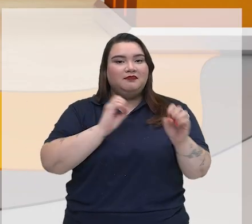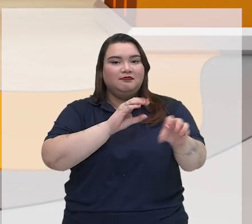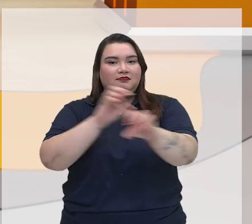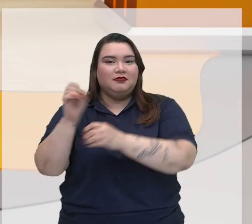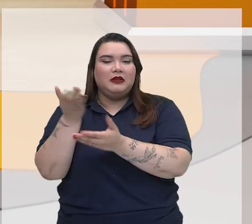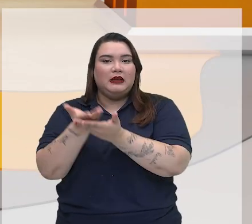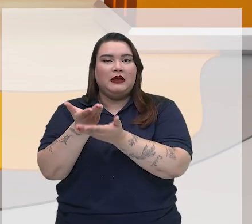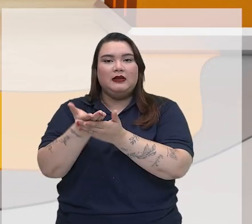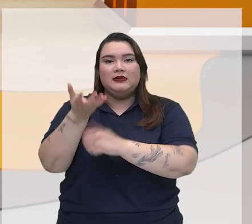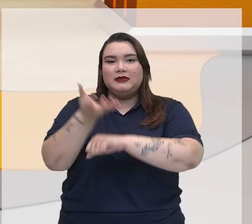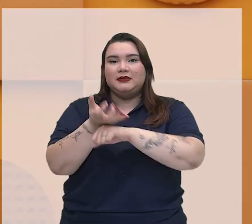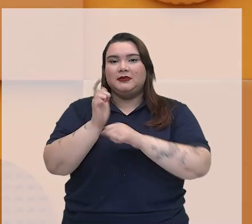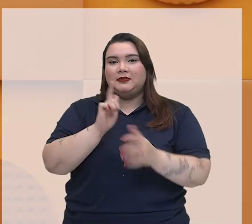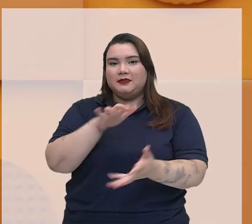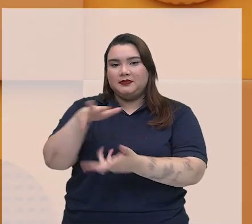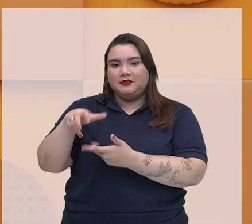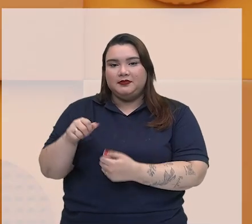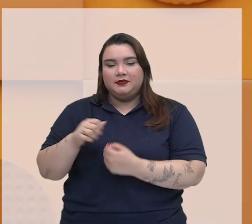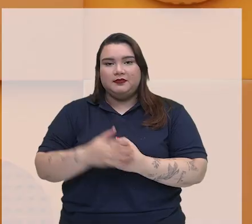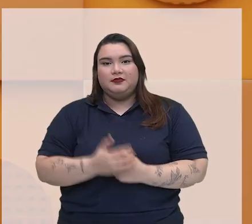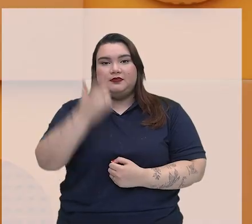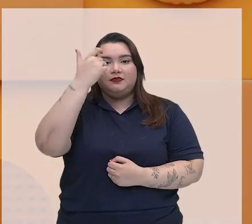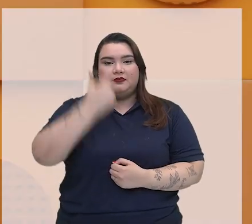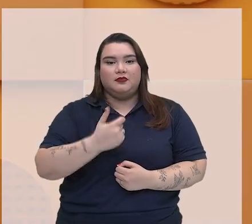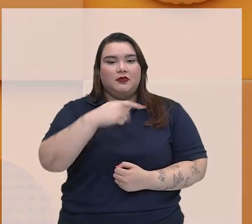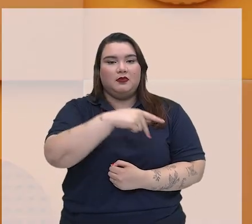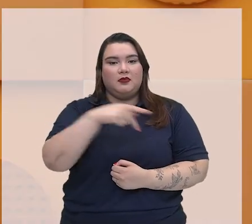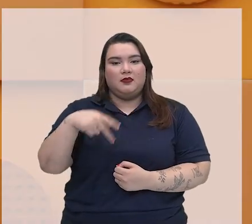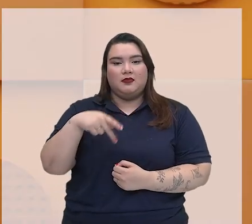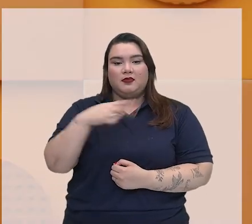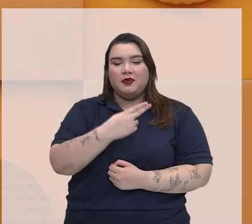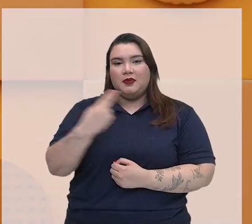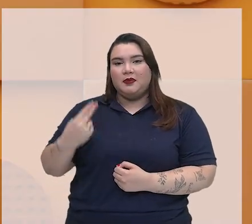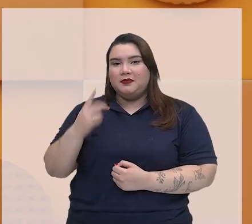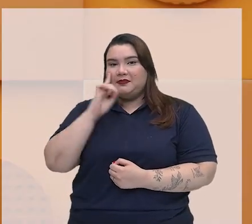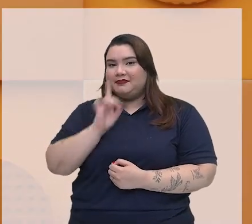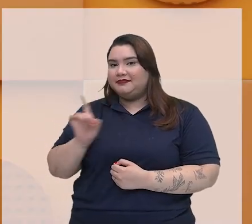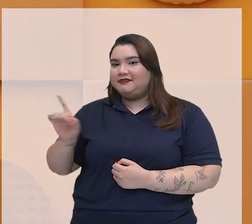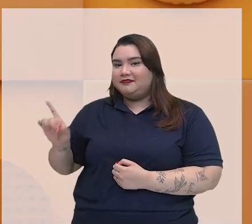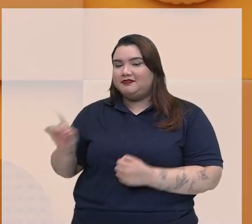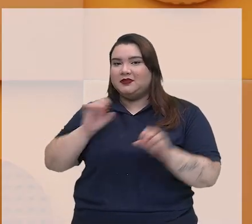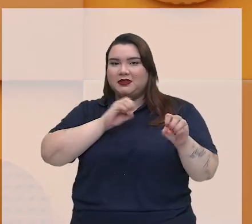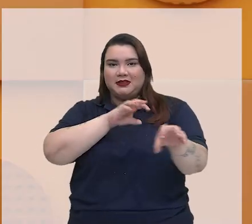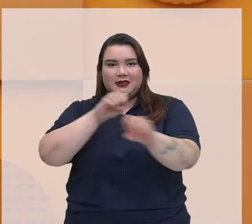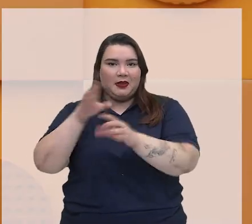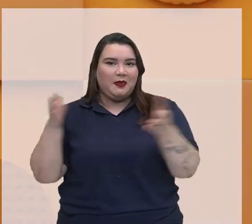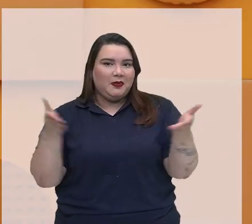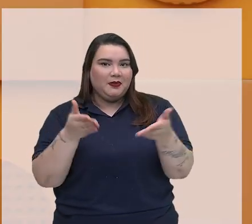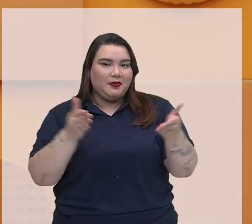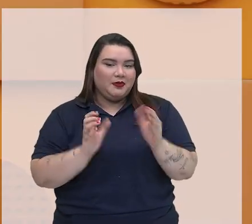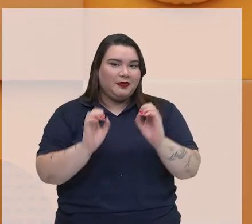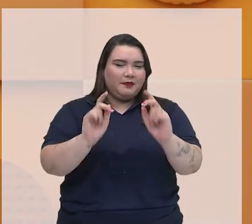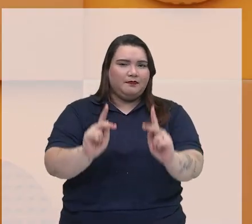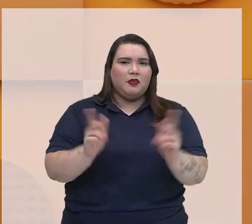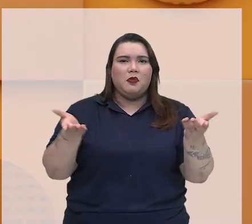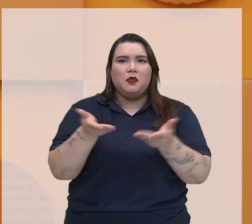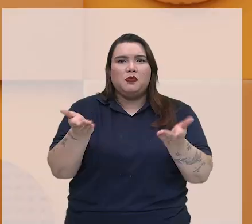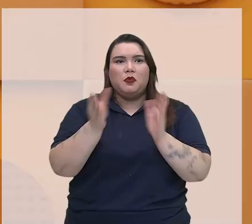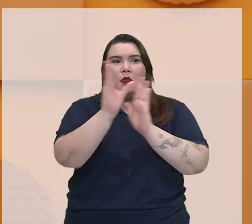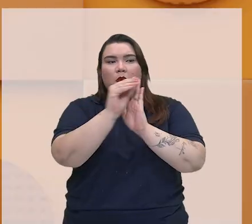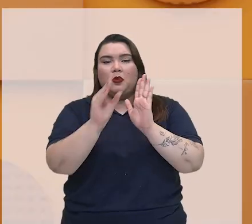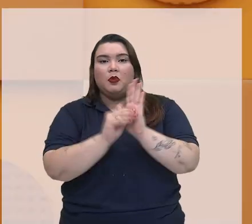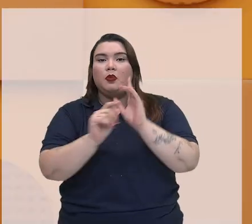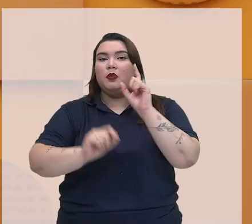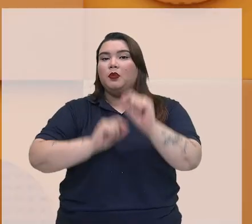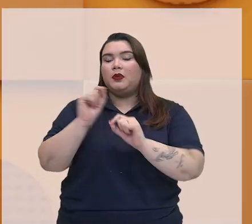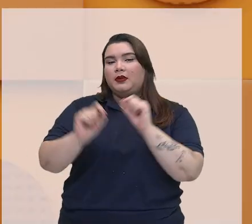de Geografia. Eu sou a professora Sandréia Cascais, professora desse componente. Vamos dar uma olhada no